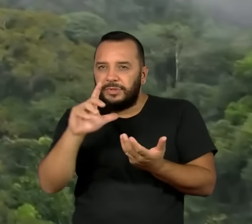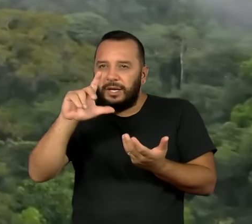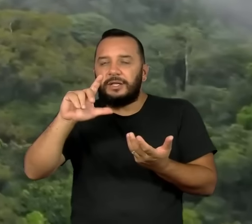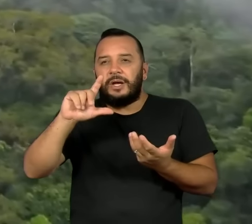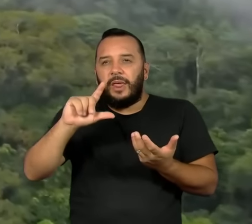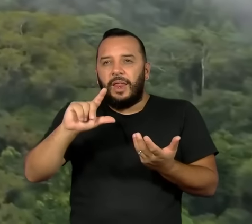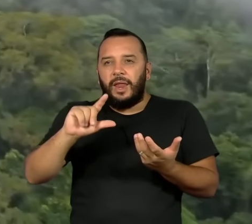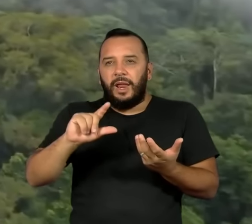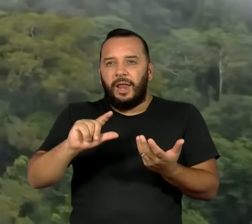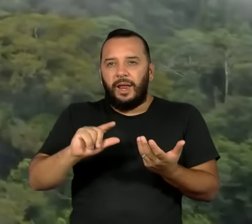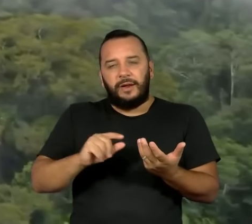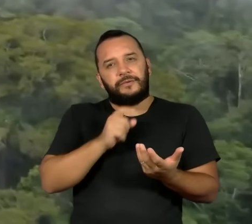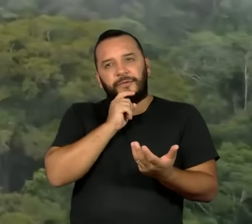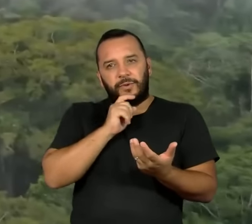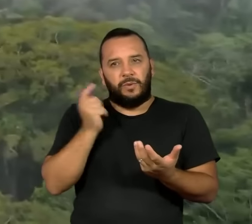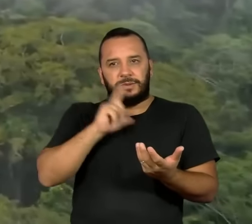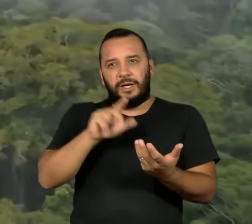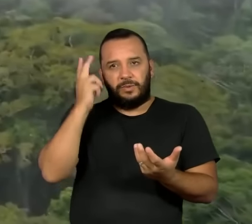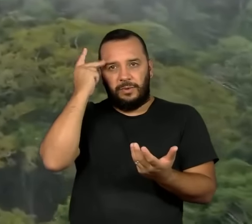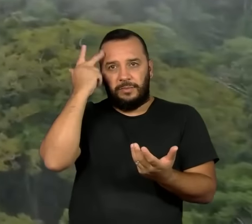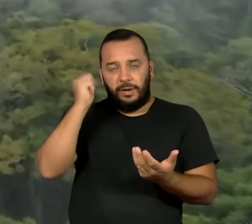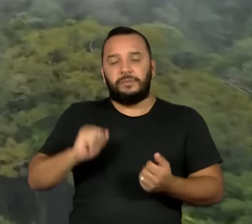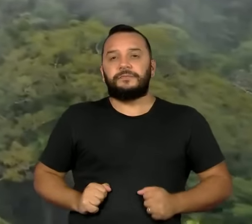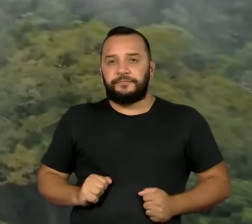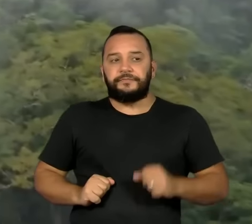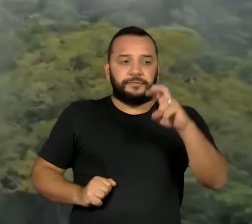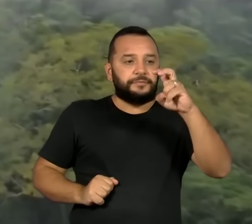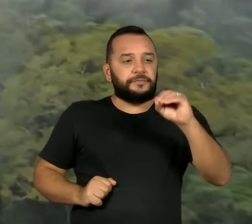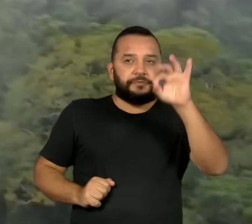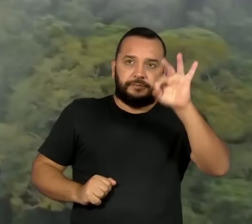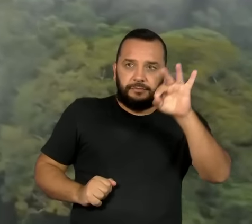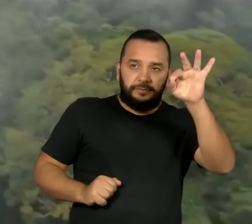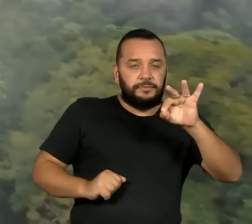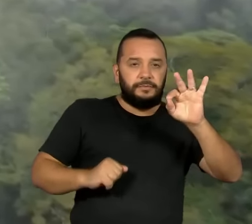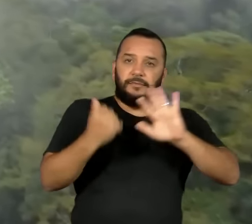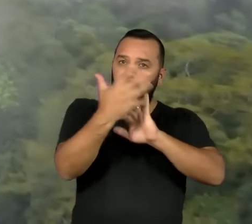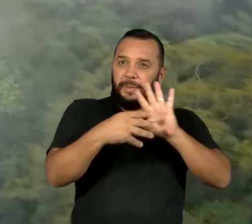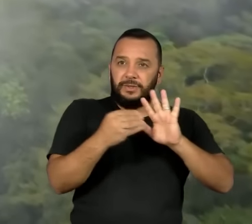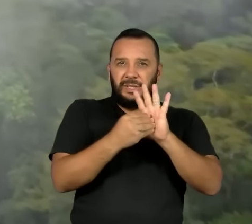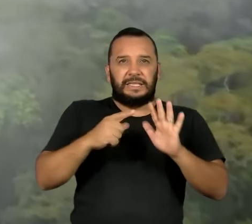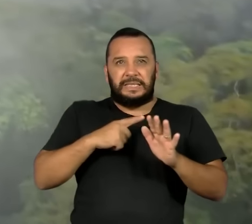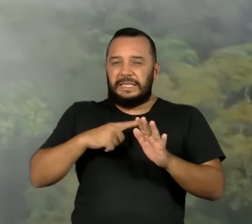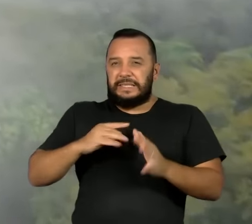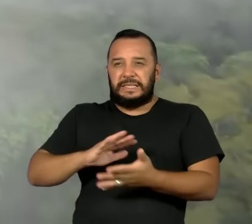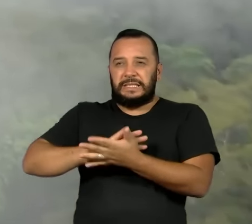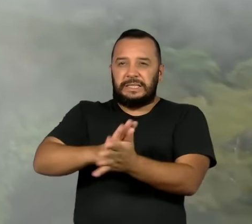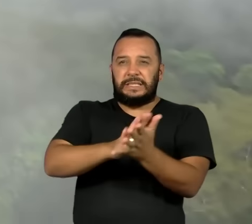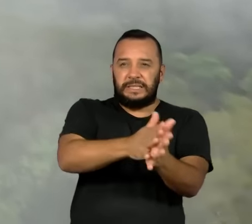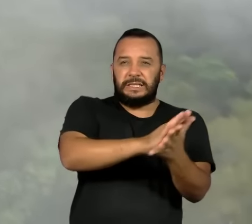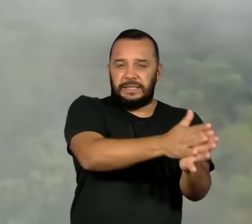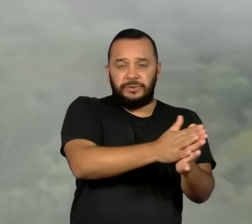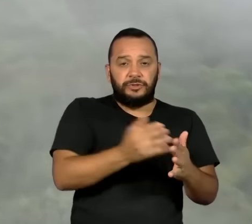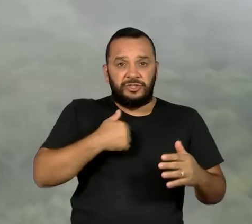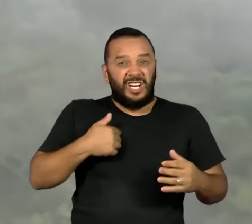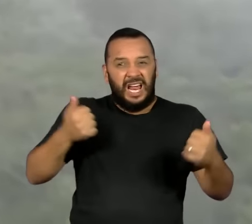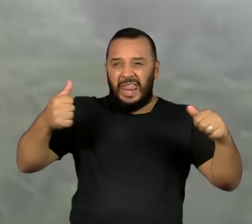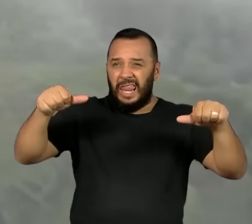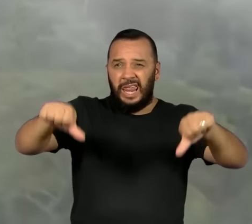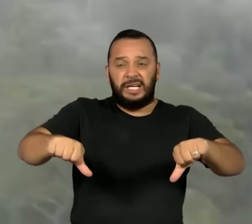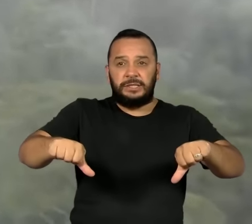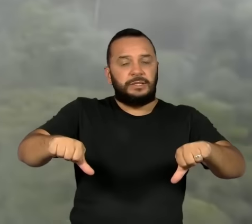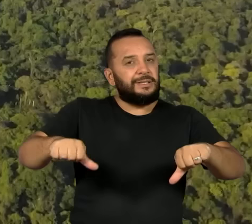Quase metade da Amazônia está exposta a uma degradação, que poderá levar a uma condição irreversível até